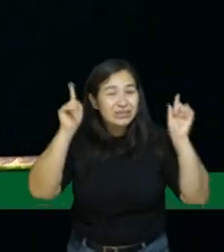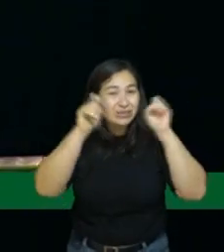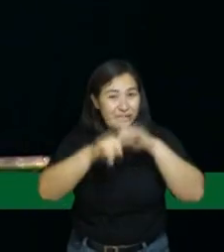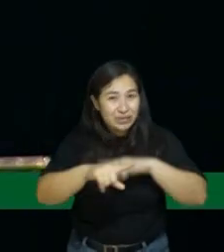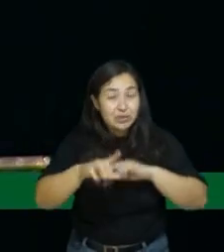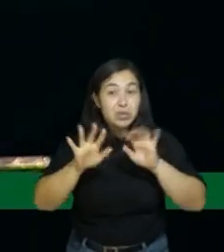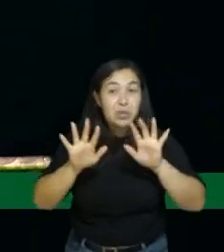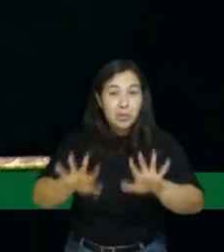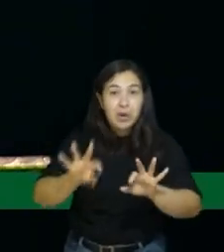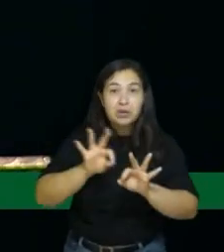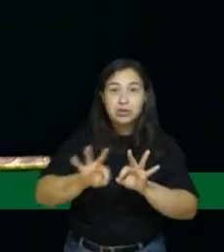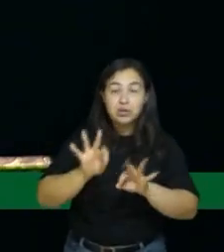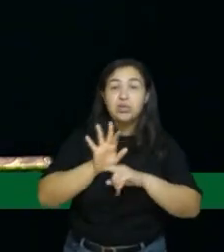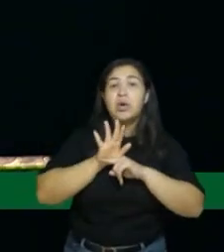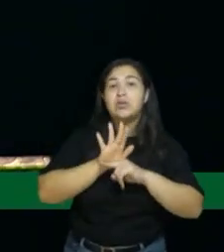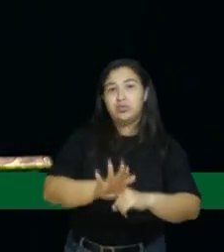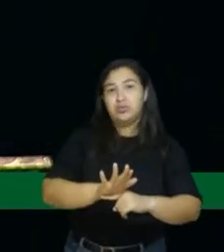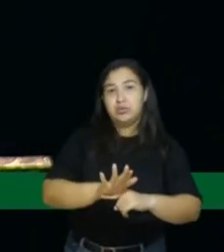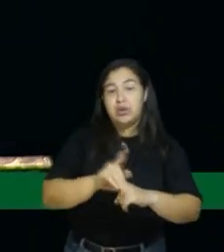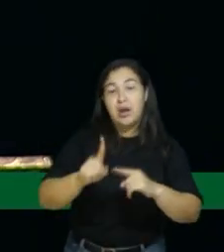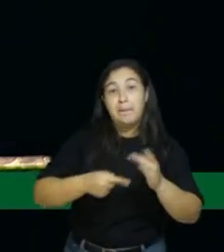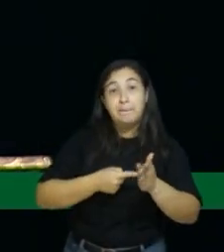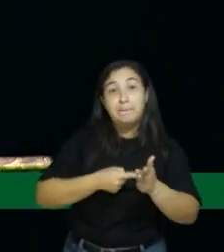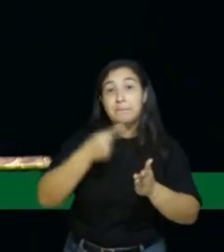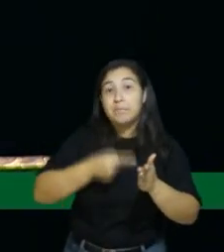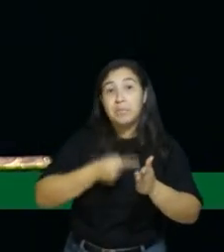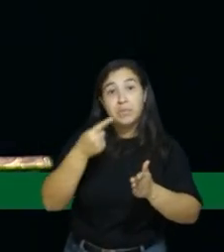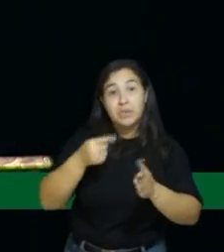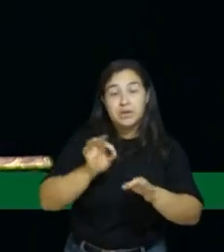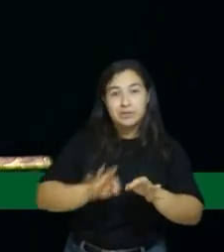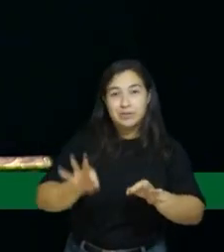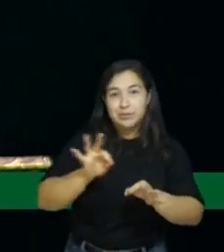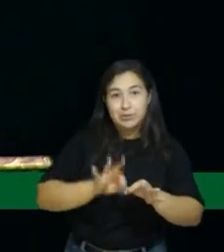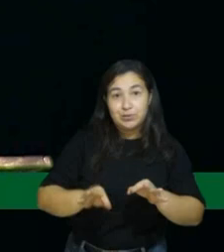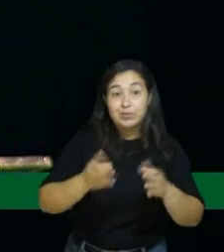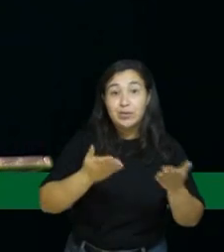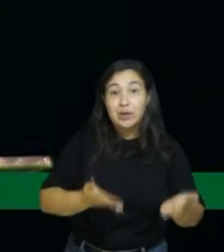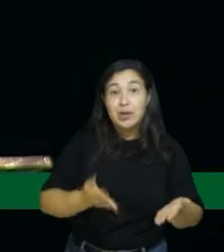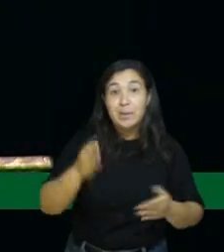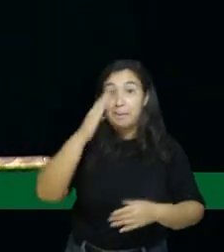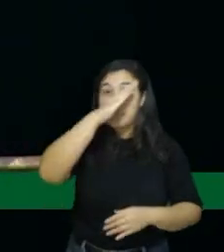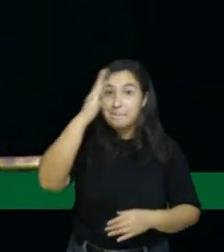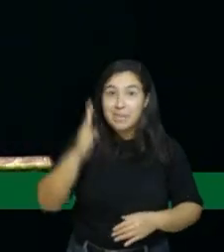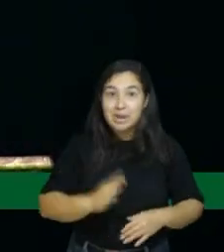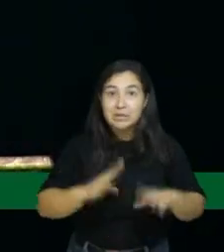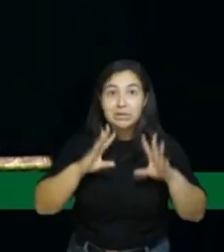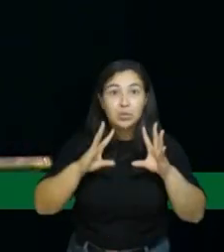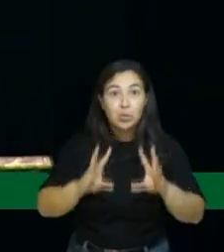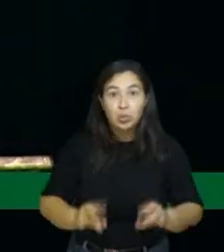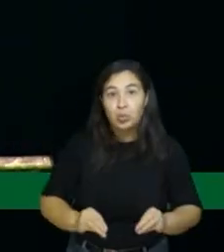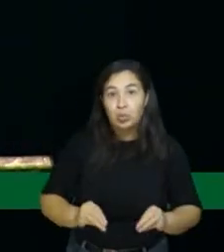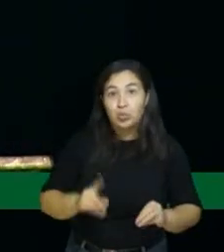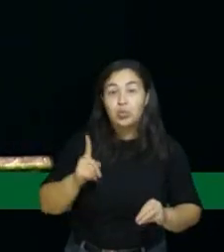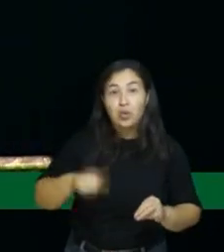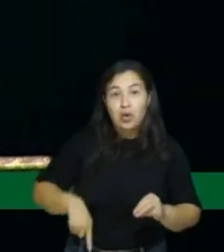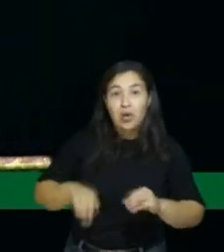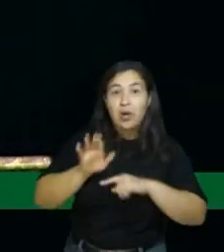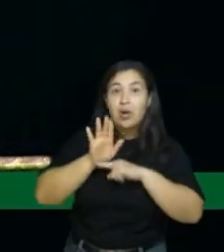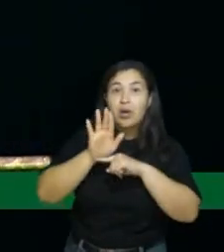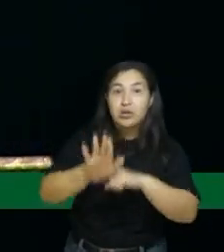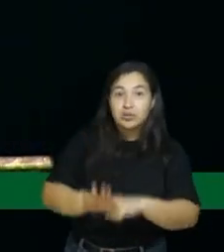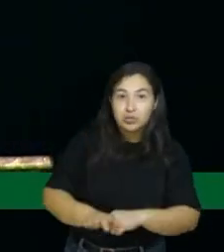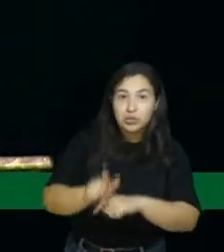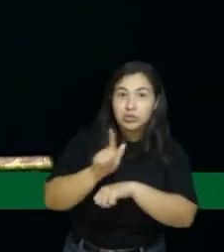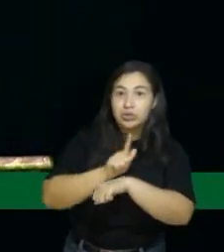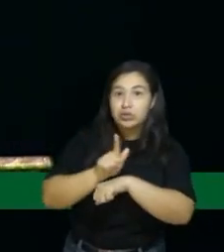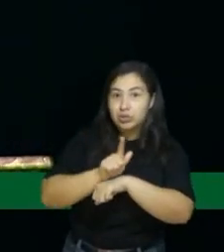auxiliar é a primeiro Instituto deputada Paulinha Presidente Mauro de Nadal do Brasil em consultoria Na Gestão Pública para